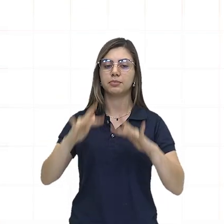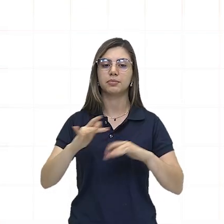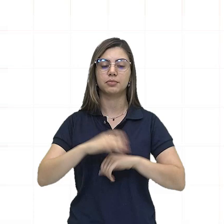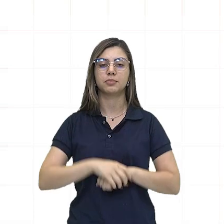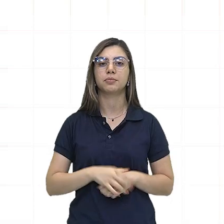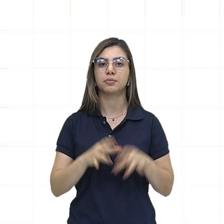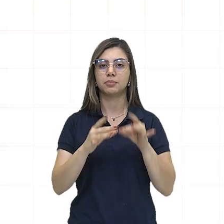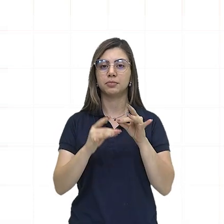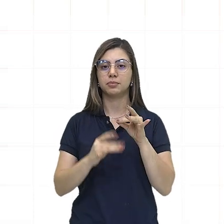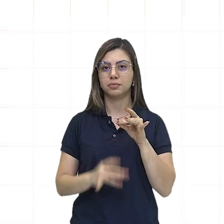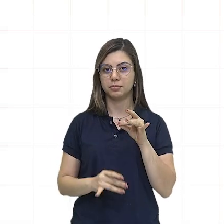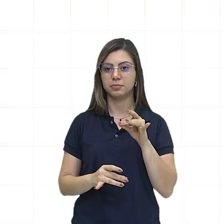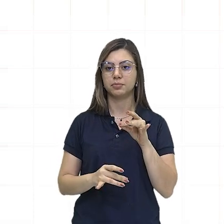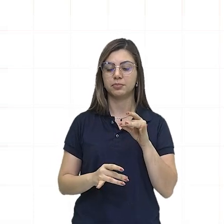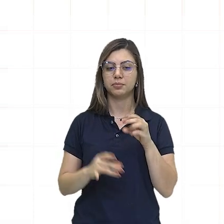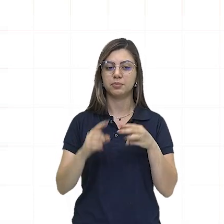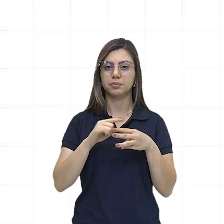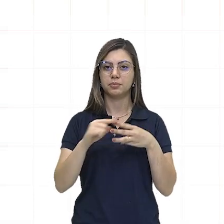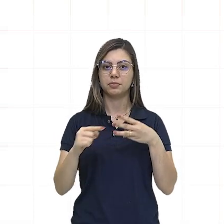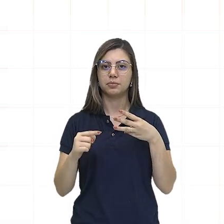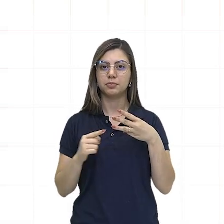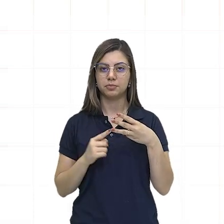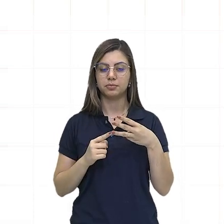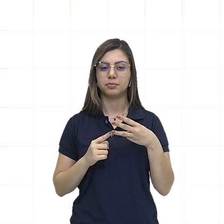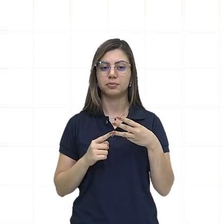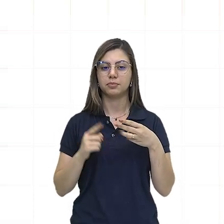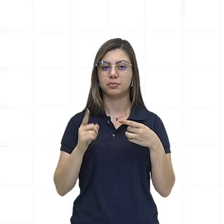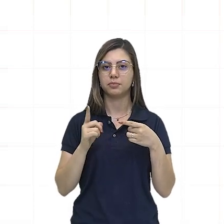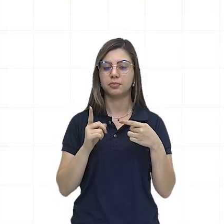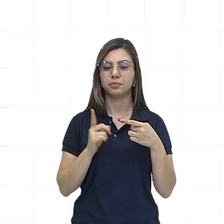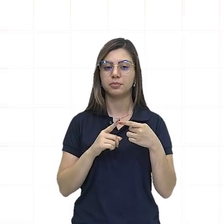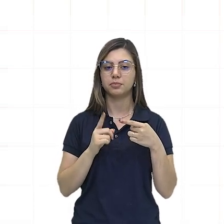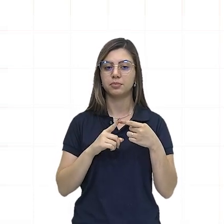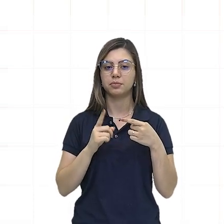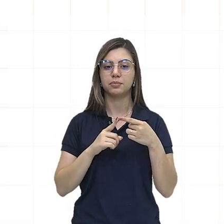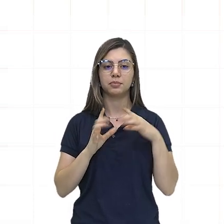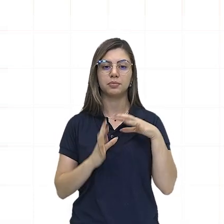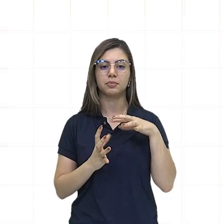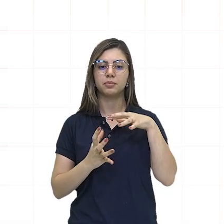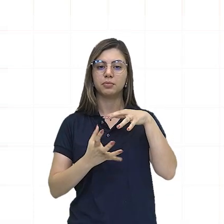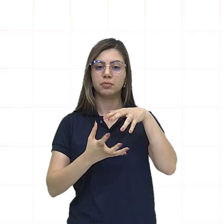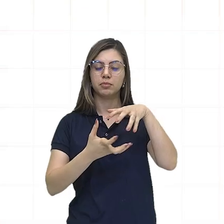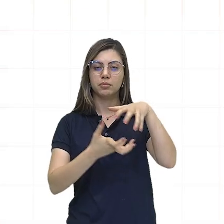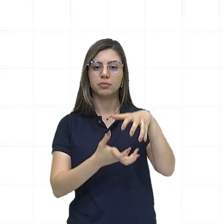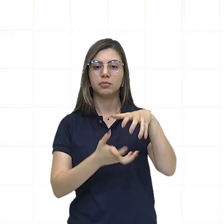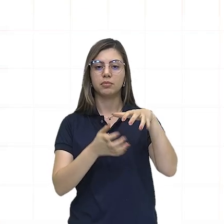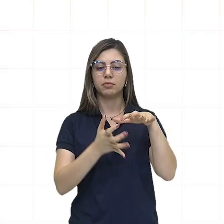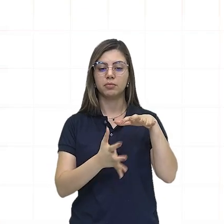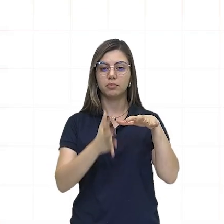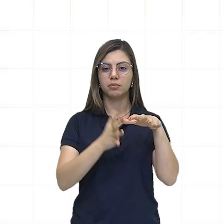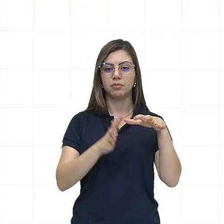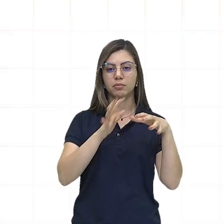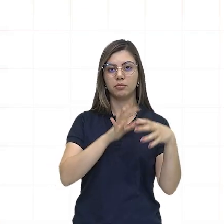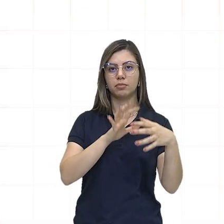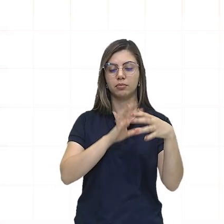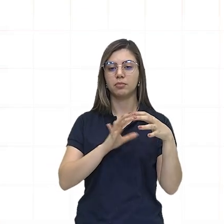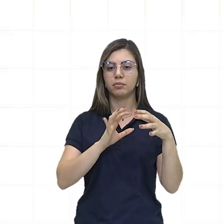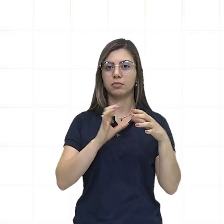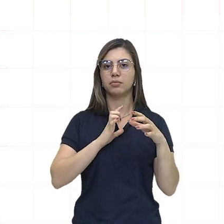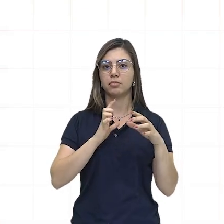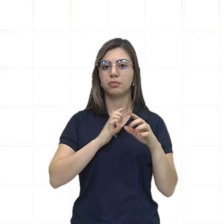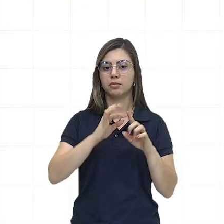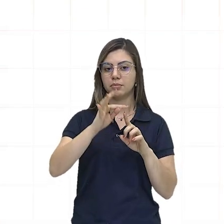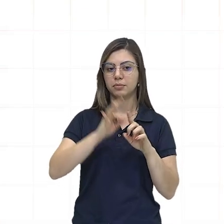físicos naturais, parte 1. No detalhamento, nós estaremos estudando sobre o planeta Terra e as